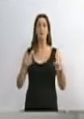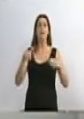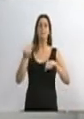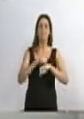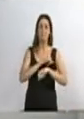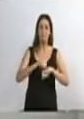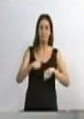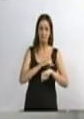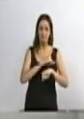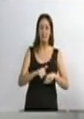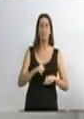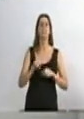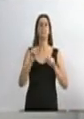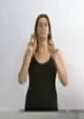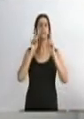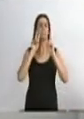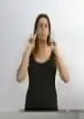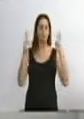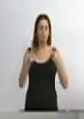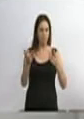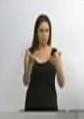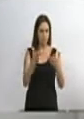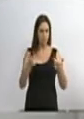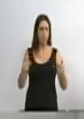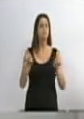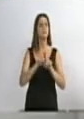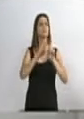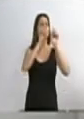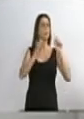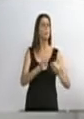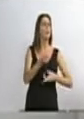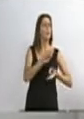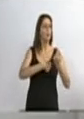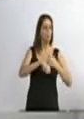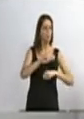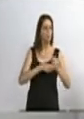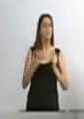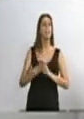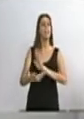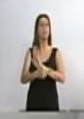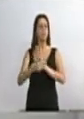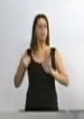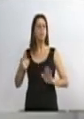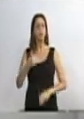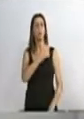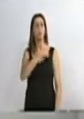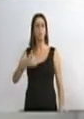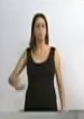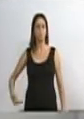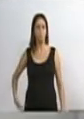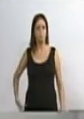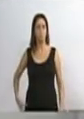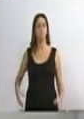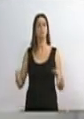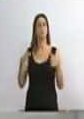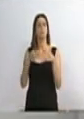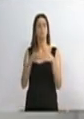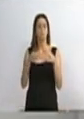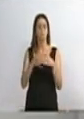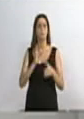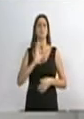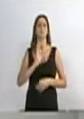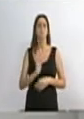mídia brasileira e do sistema econômico para derrubar um governo legitimamente constituído pelas